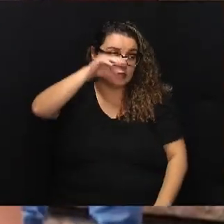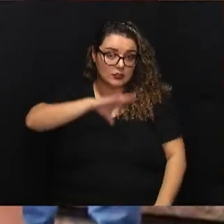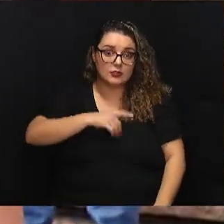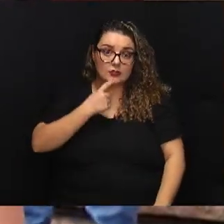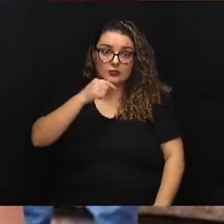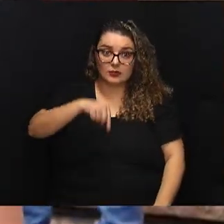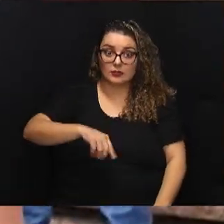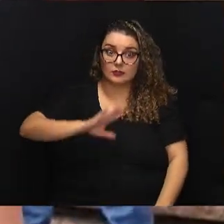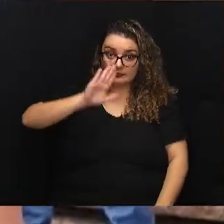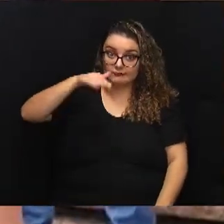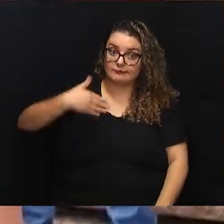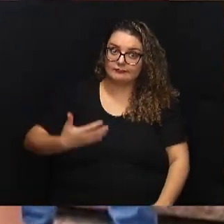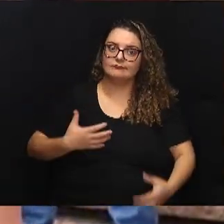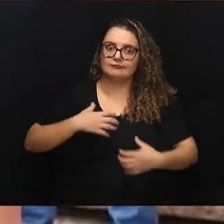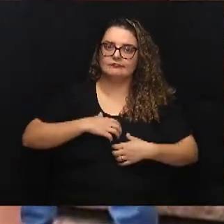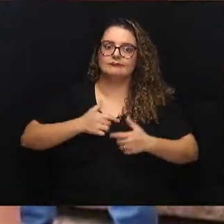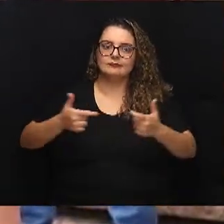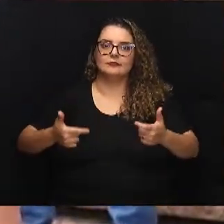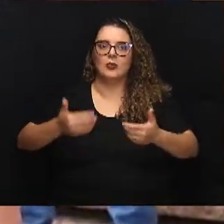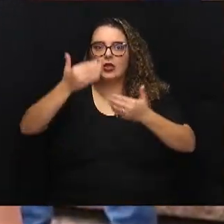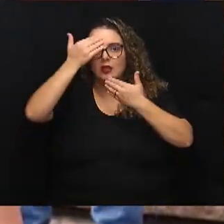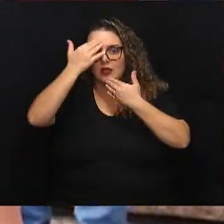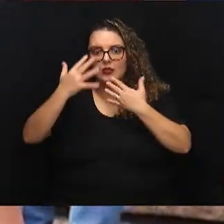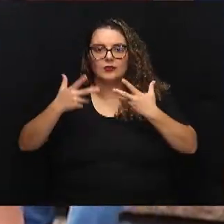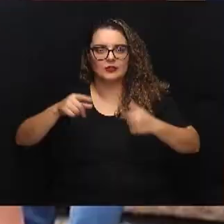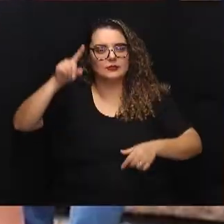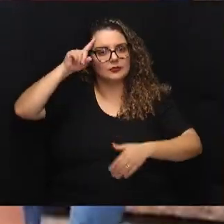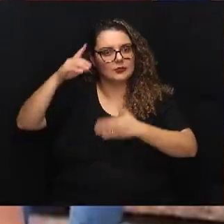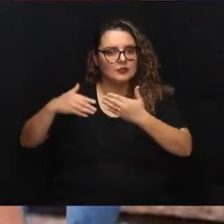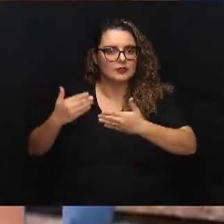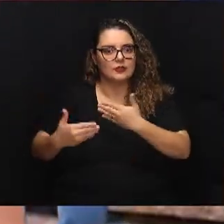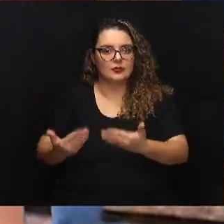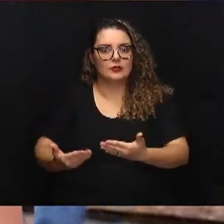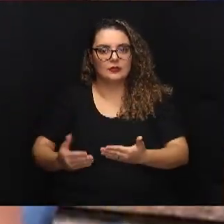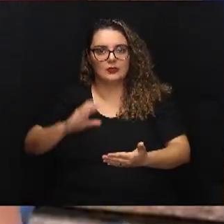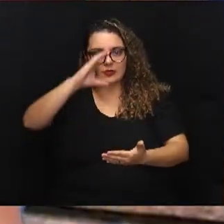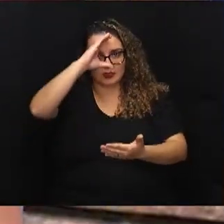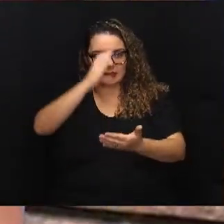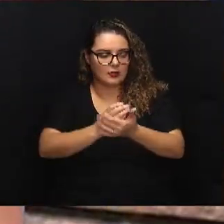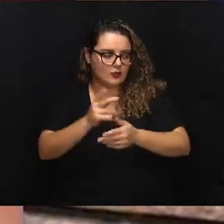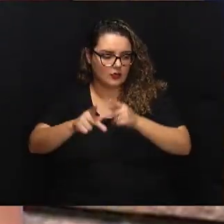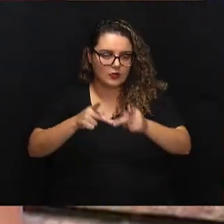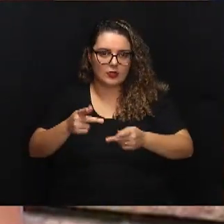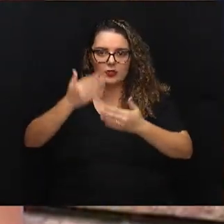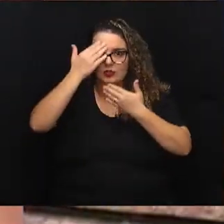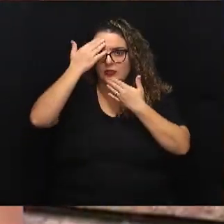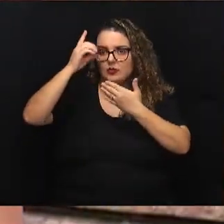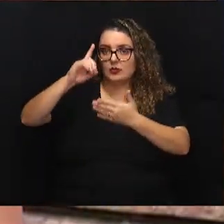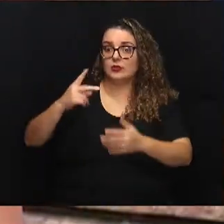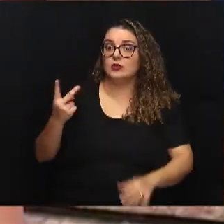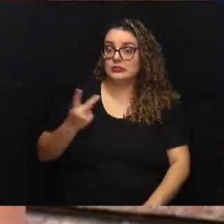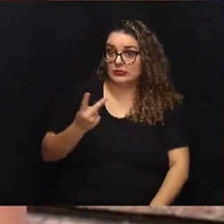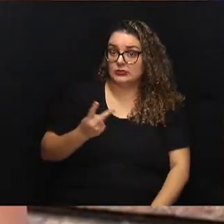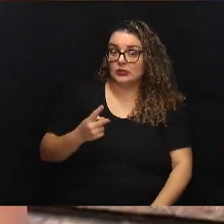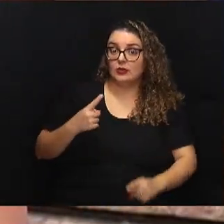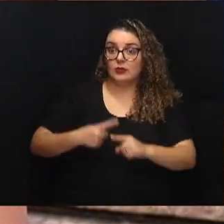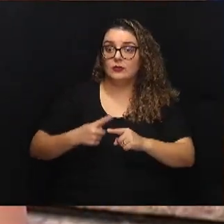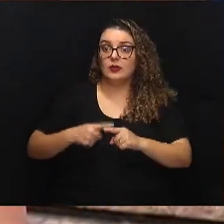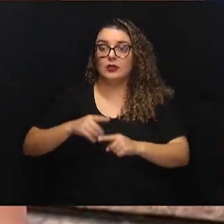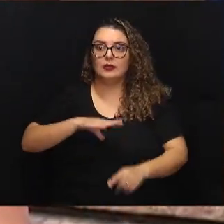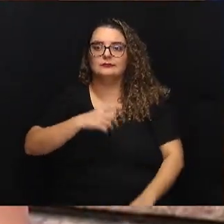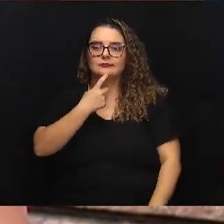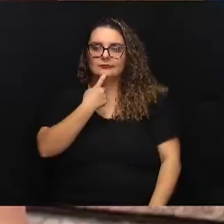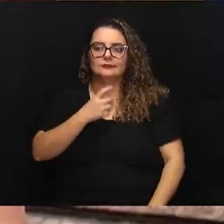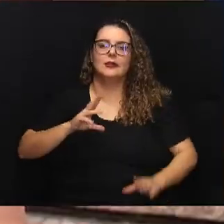tenho uma honra muito grande e agradeço todos os dias a confiança da população, agradeço a Deus. E segundo, porque a cidade